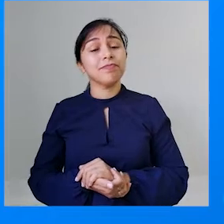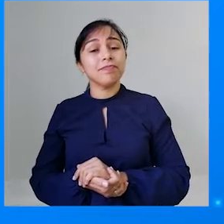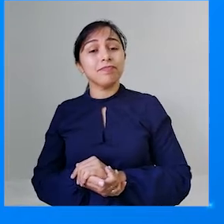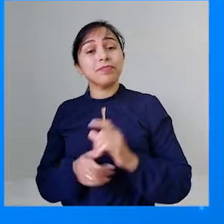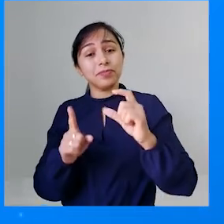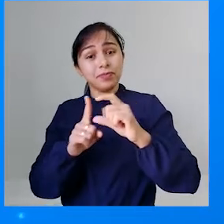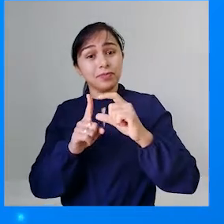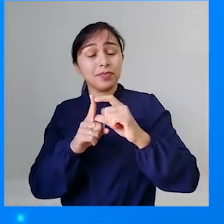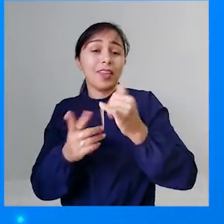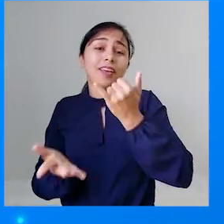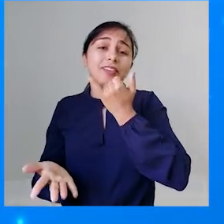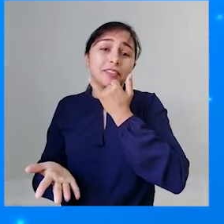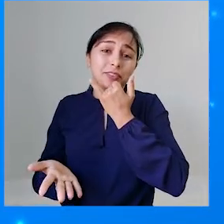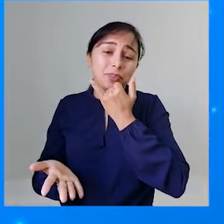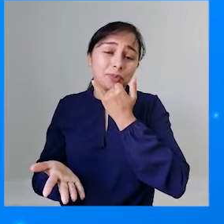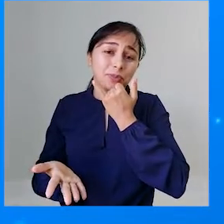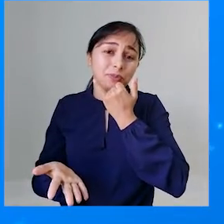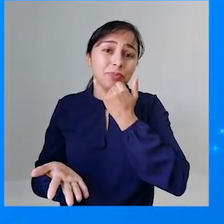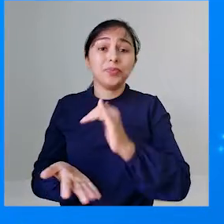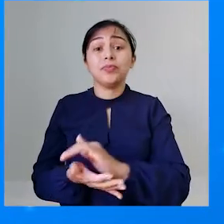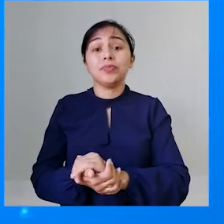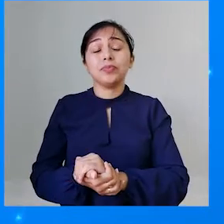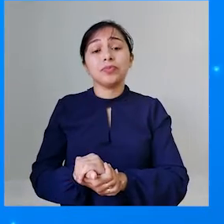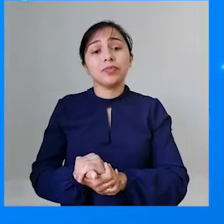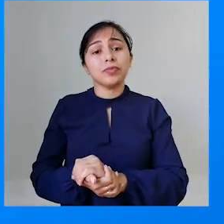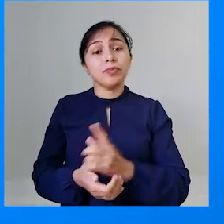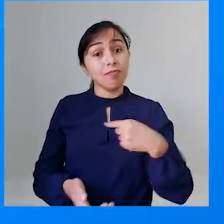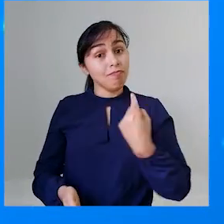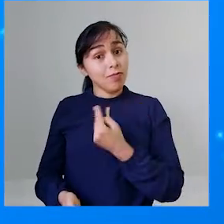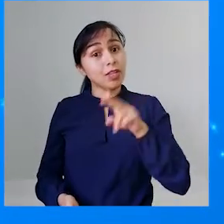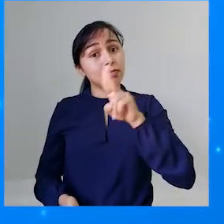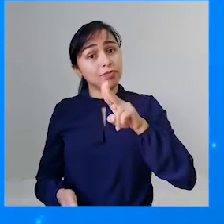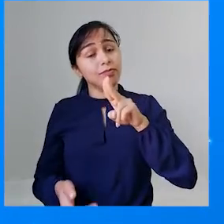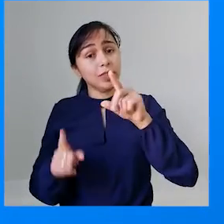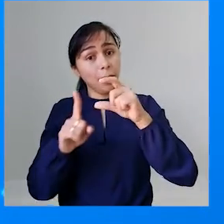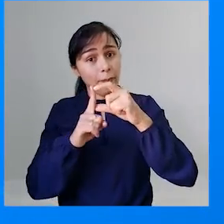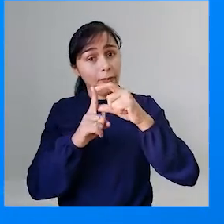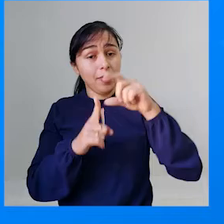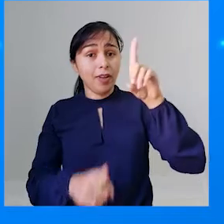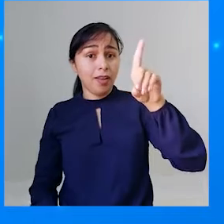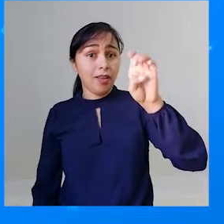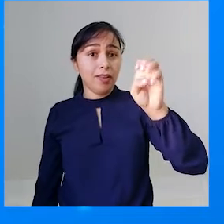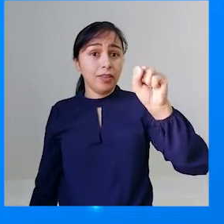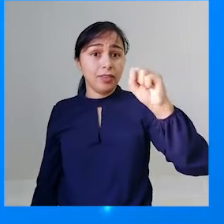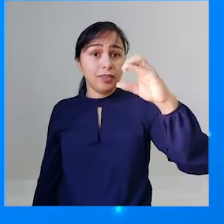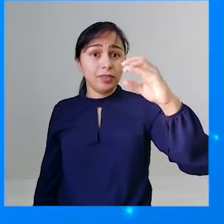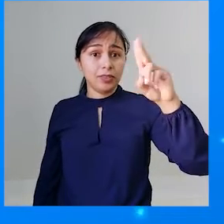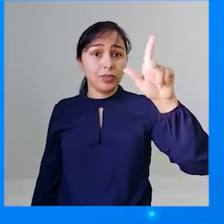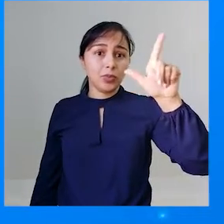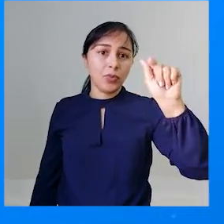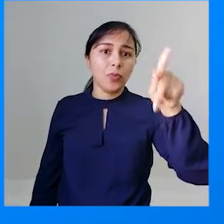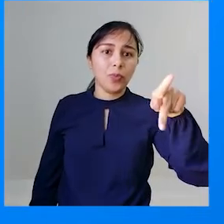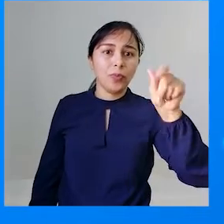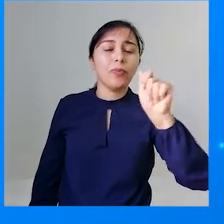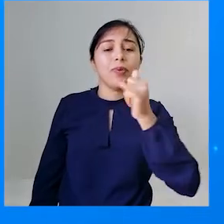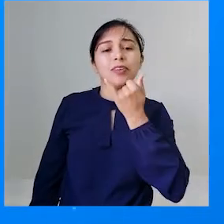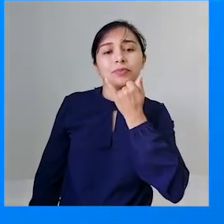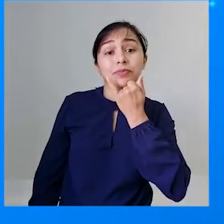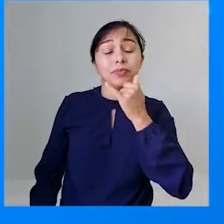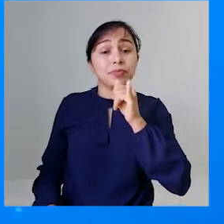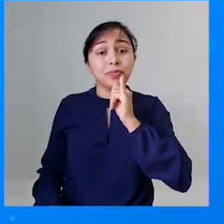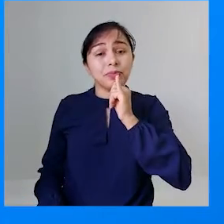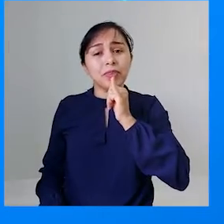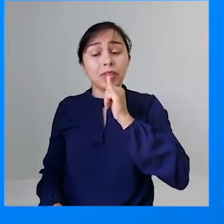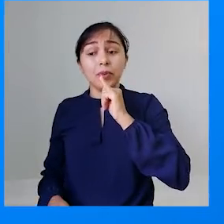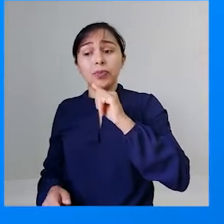desculpa nós pedimos desculpa quando tiramos o brinquedo da mão do amigo sem pedir Nós